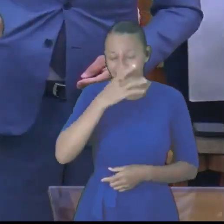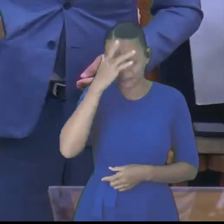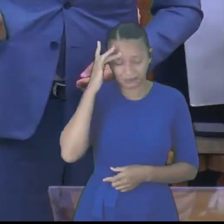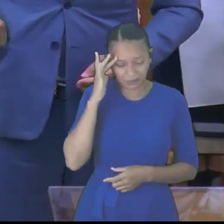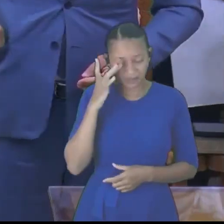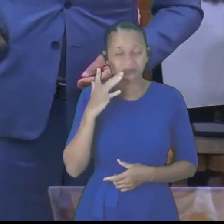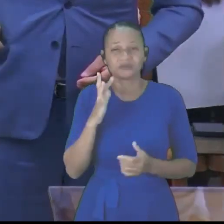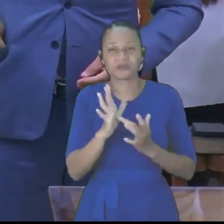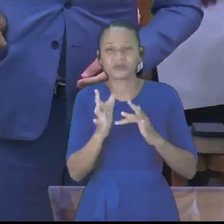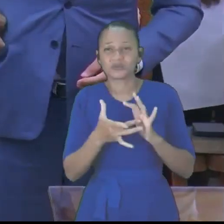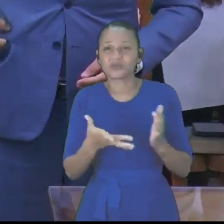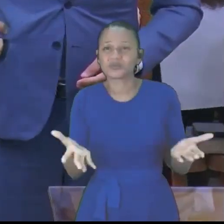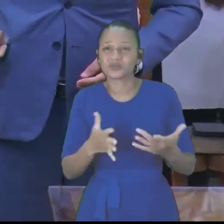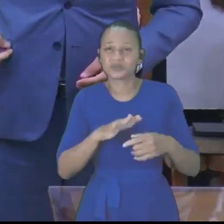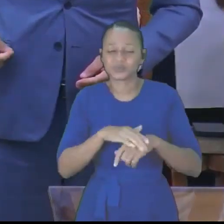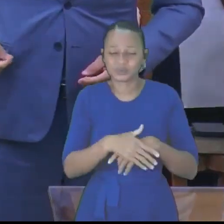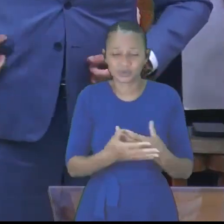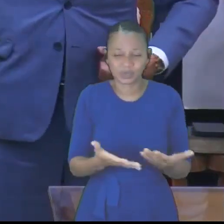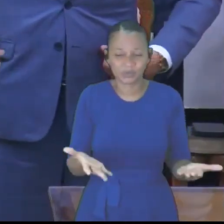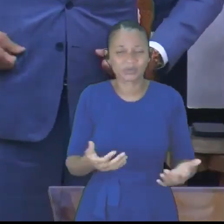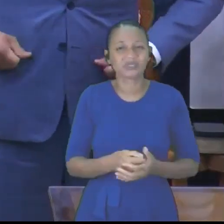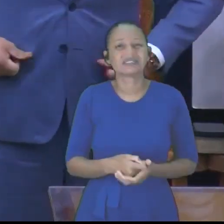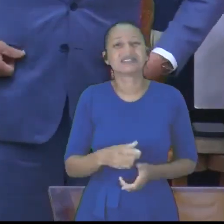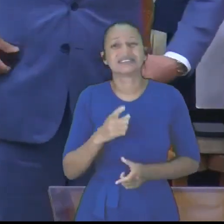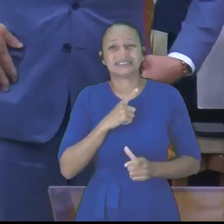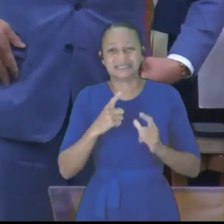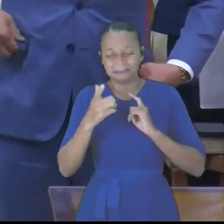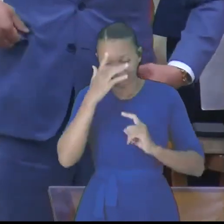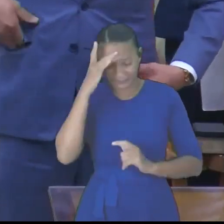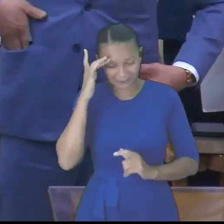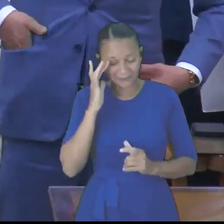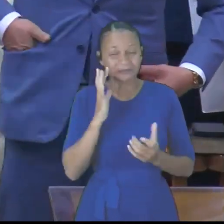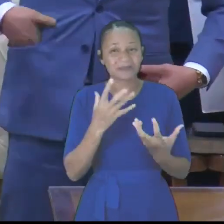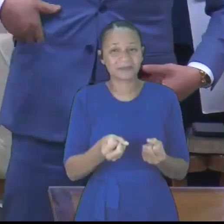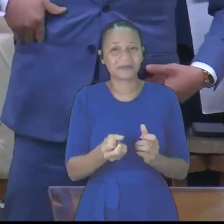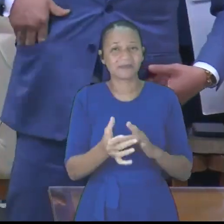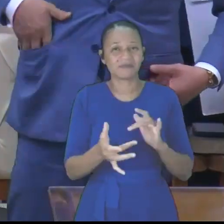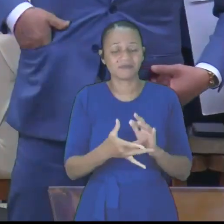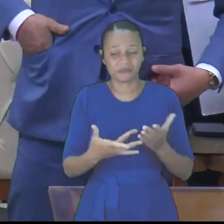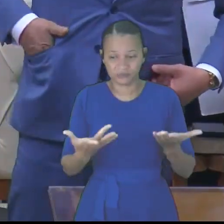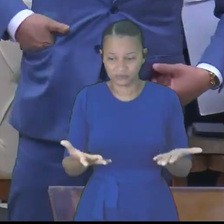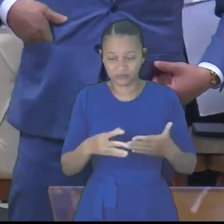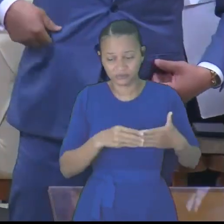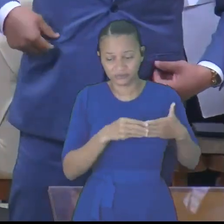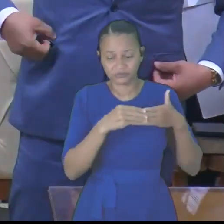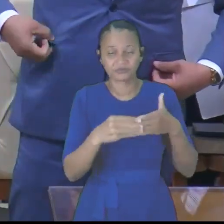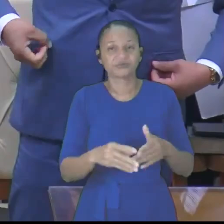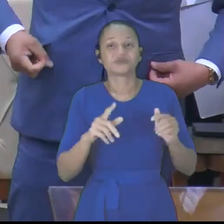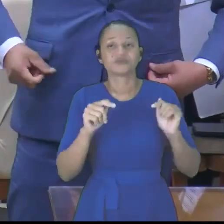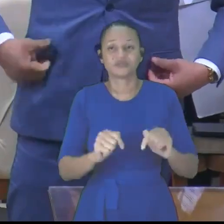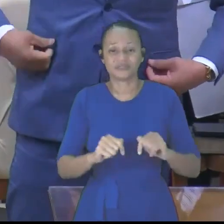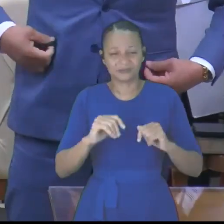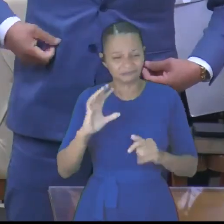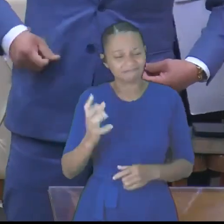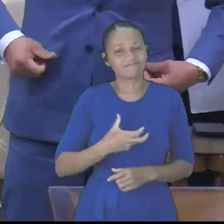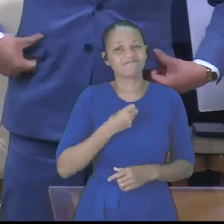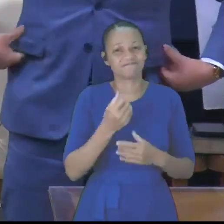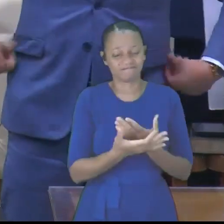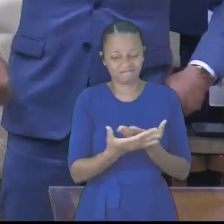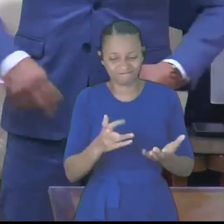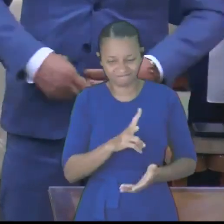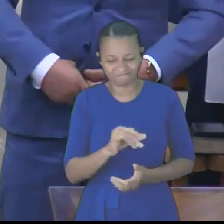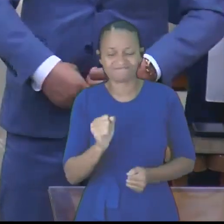nesta noite? Levante a mão. Tem alguém para Jesus nesta noite? Deus te trouxe aqui para te salvar. E você